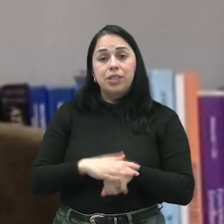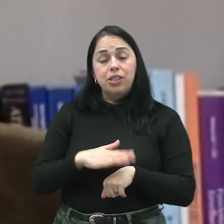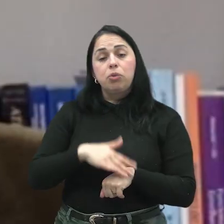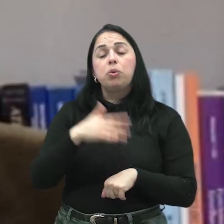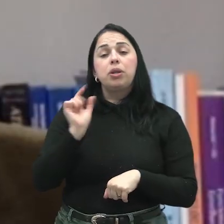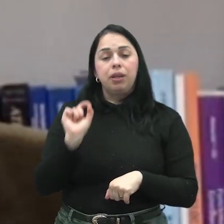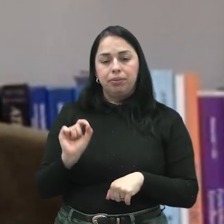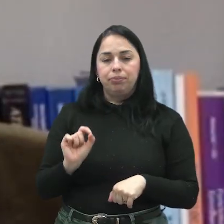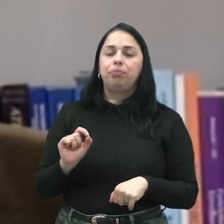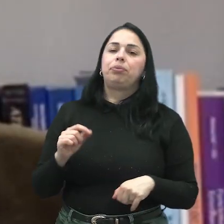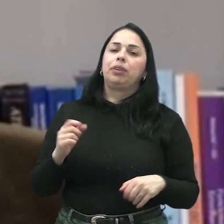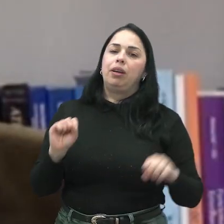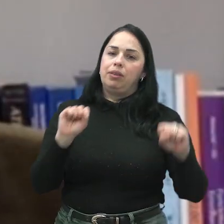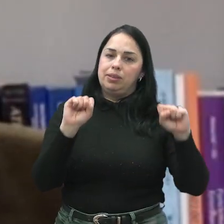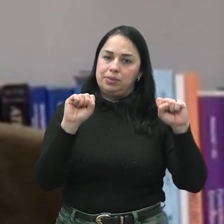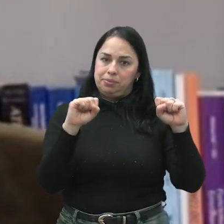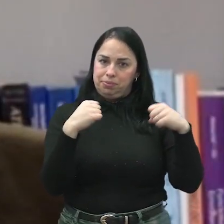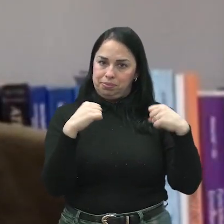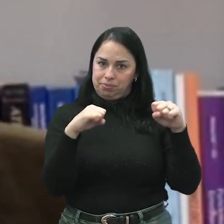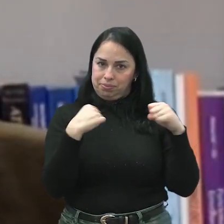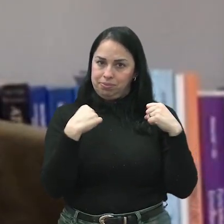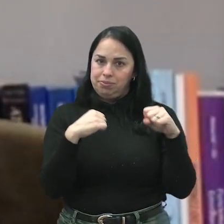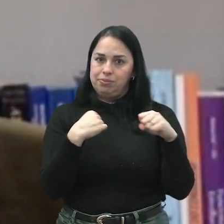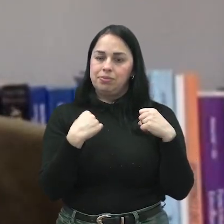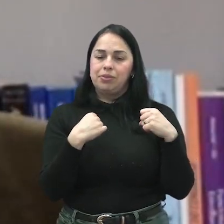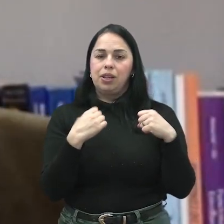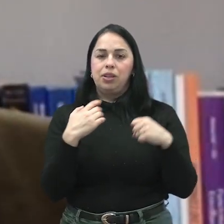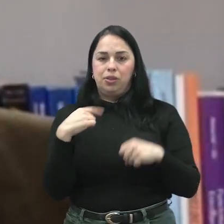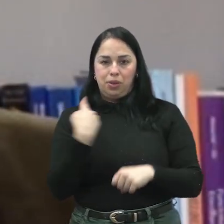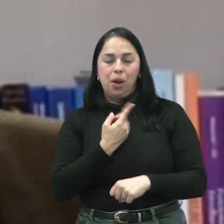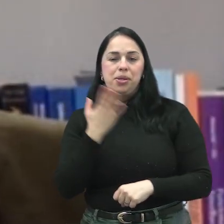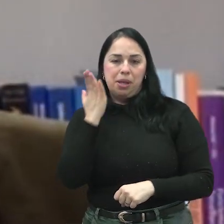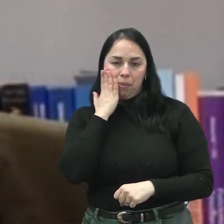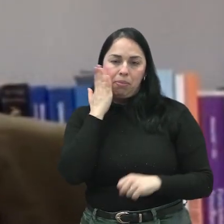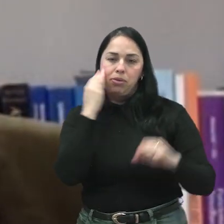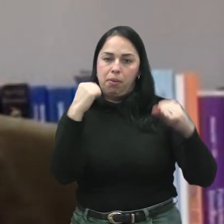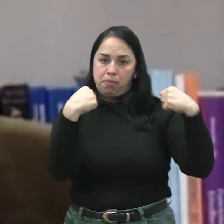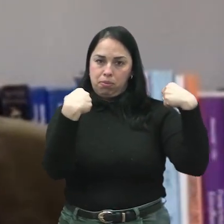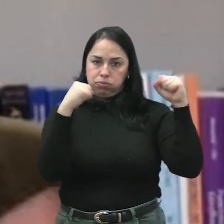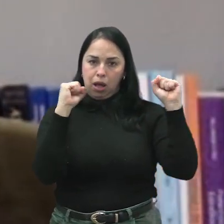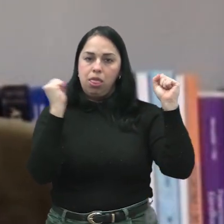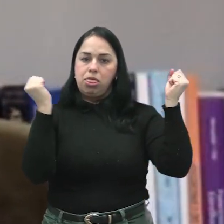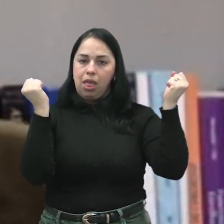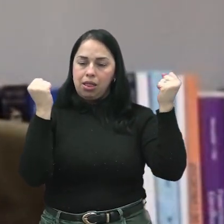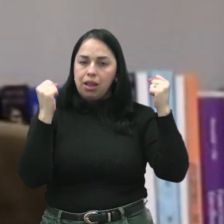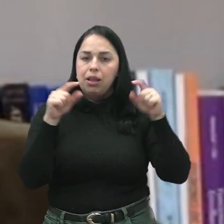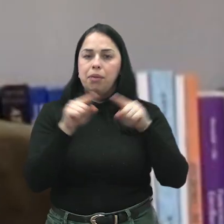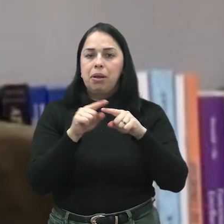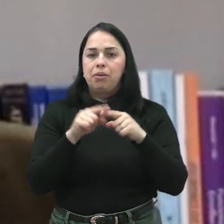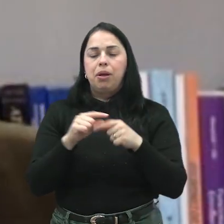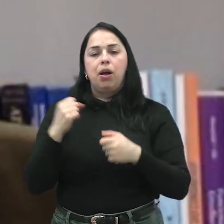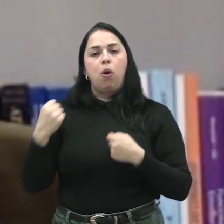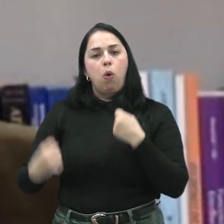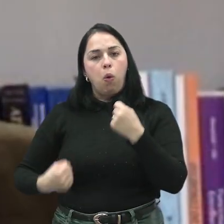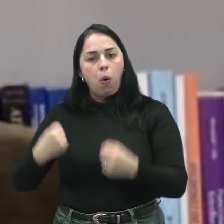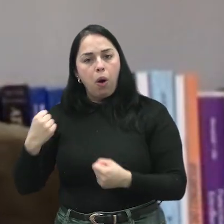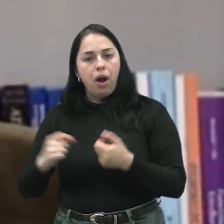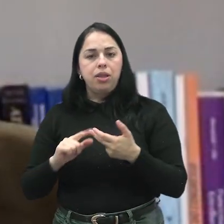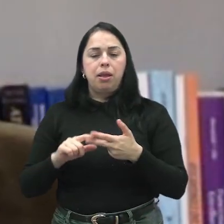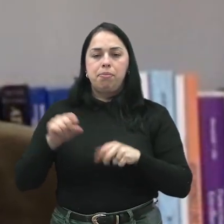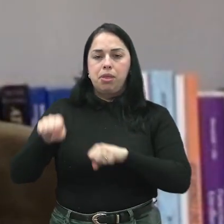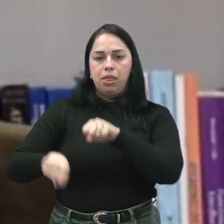fazer? Novamente, fazer os exercícios resistidos que nós conhecemos como musculação, fazer um treinamento aeróbico,